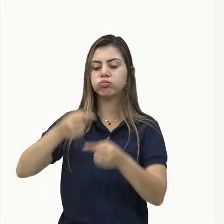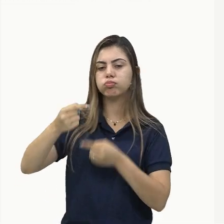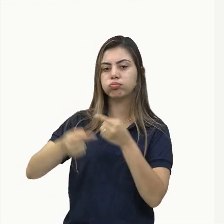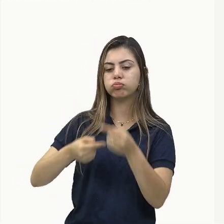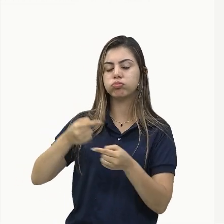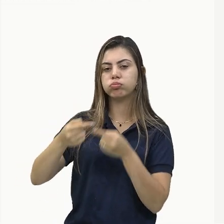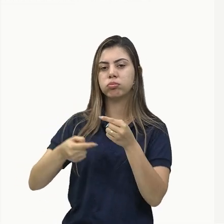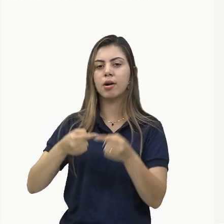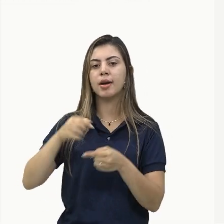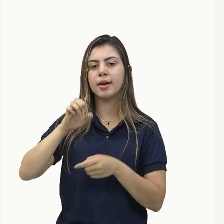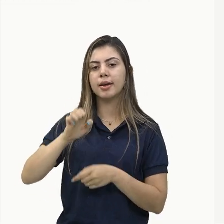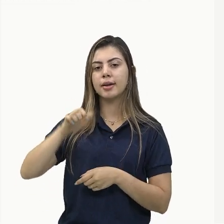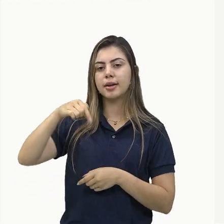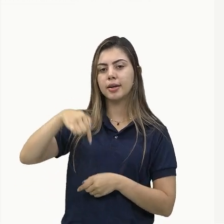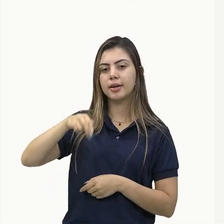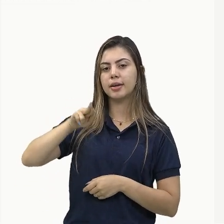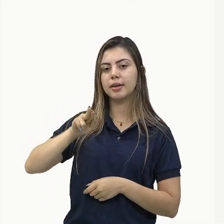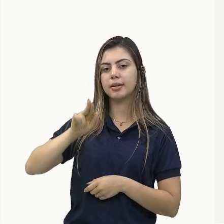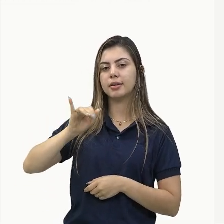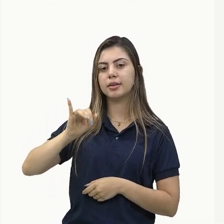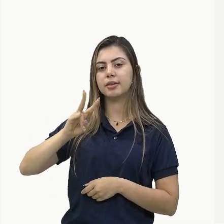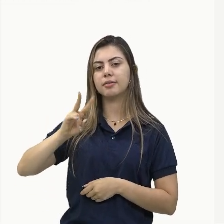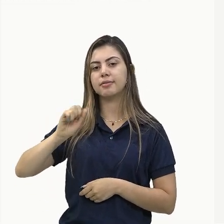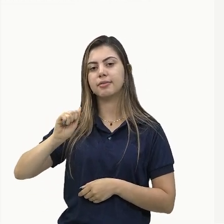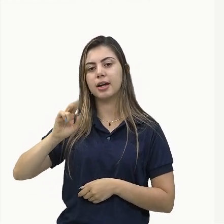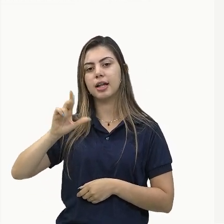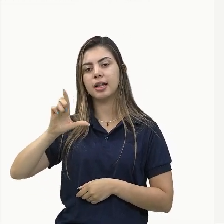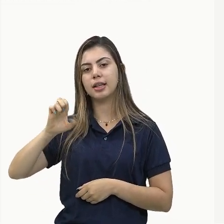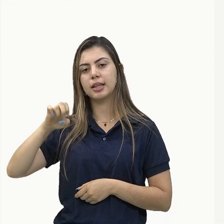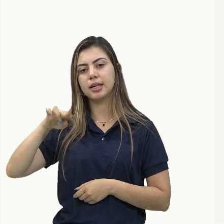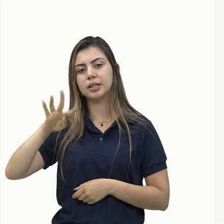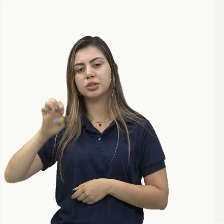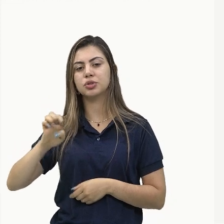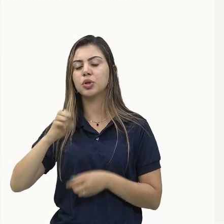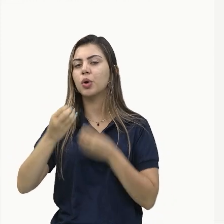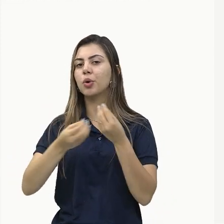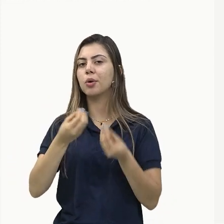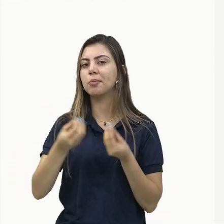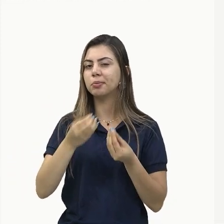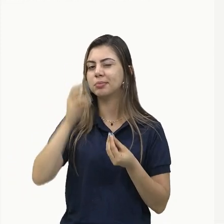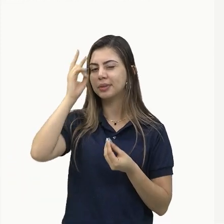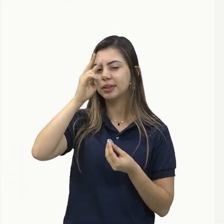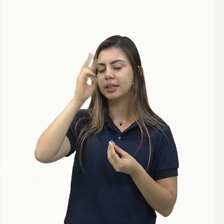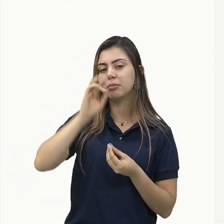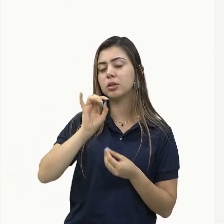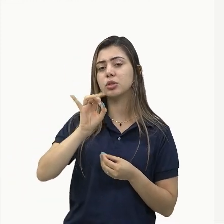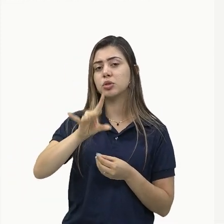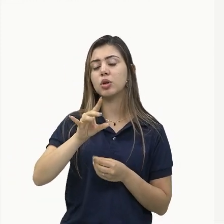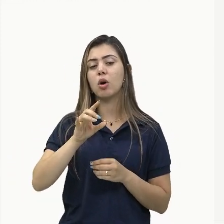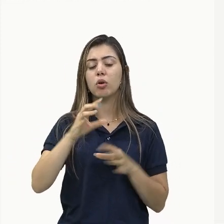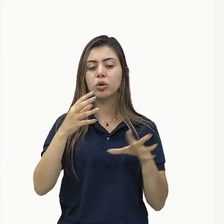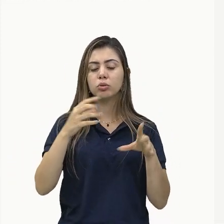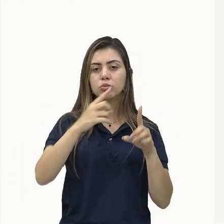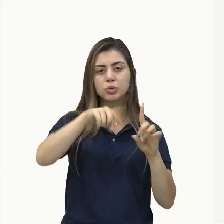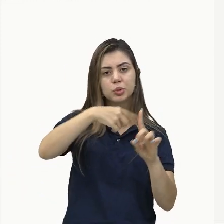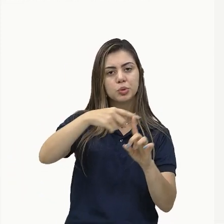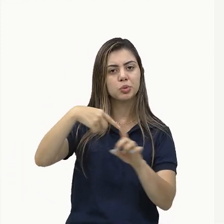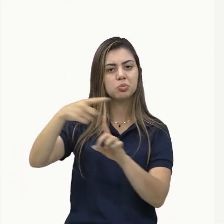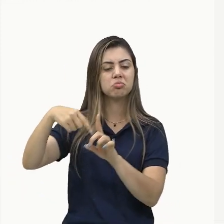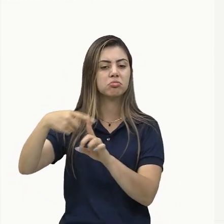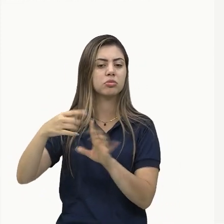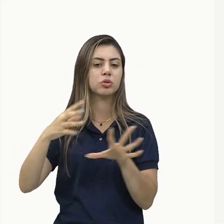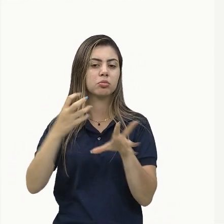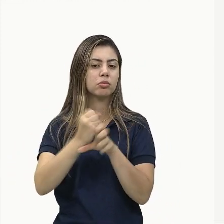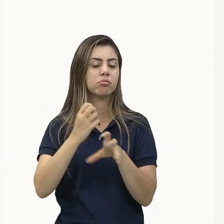resistência equivalente do circuito em série nada mais é do que a soma das resistências do circuito. Como só tem 2 resistências,